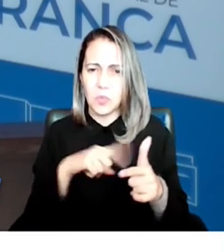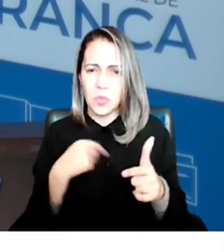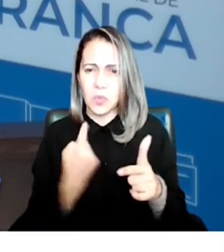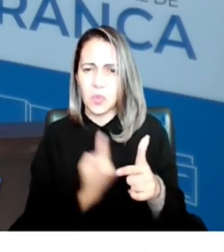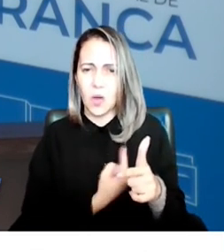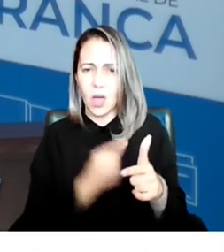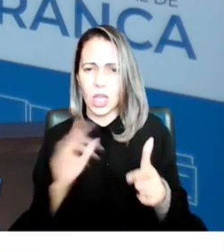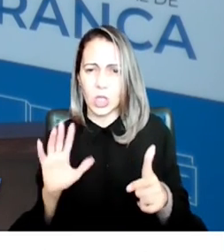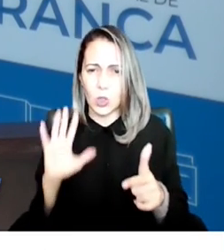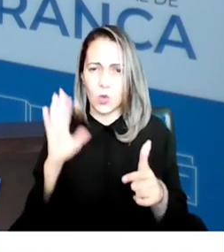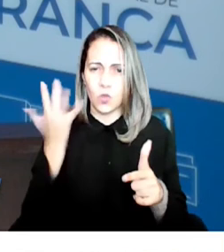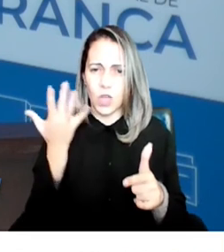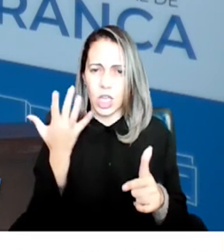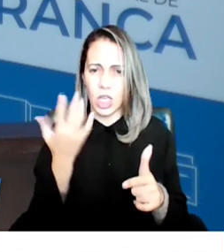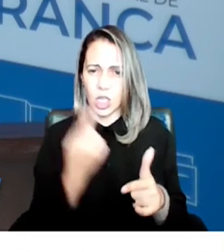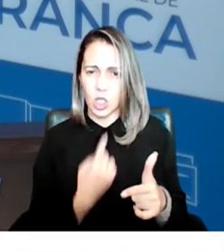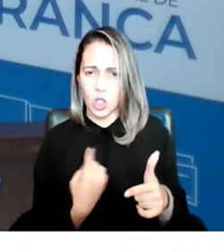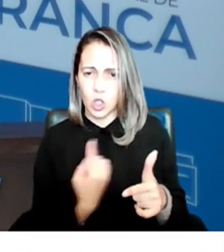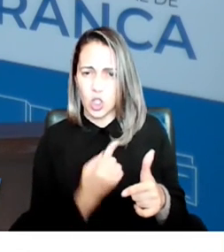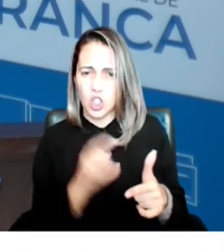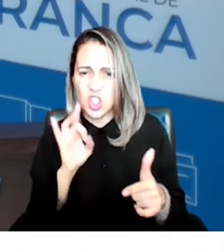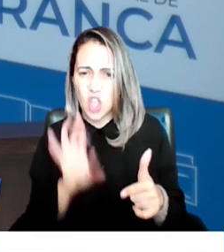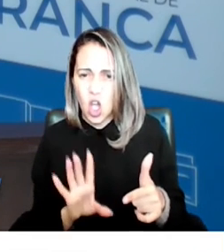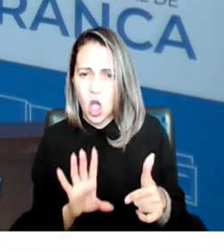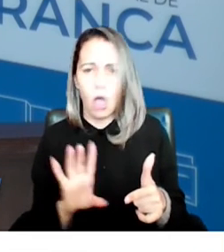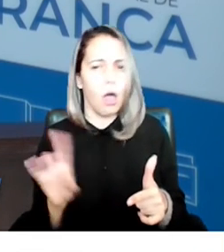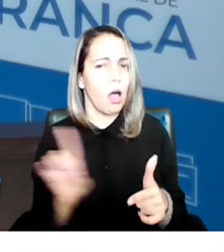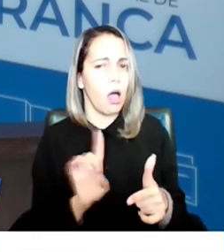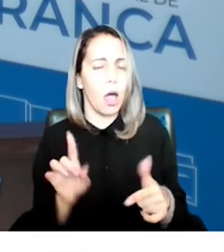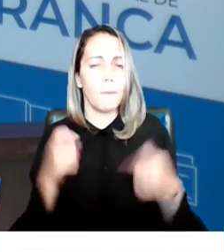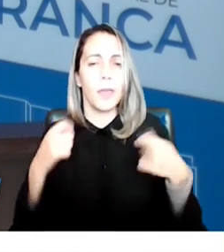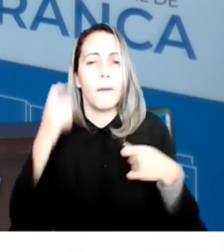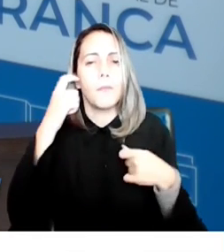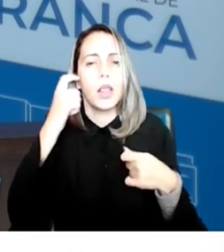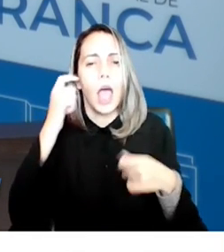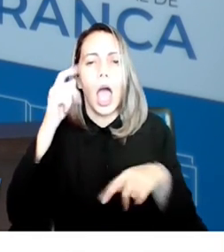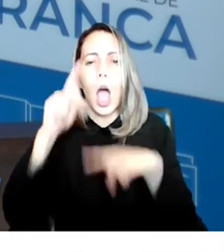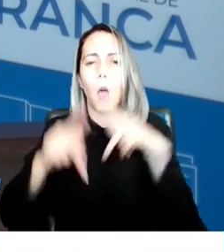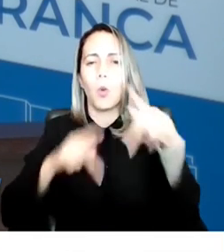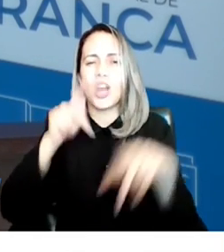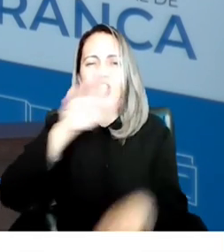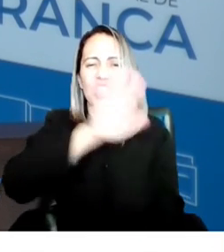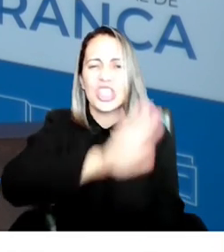está falando de uma população inteira. Nós estamos falando, atualmente,